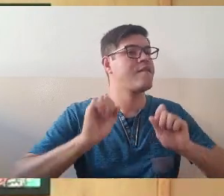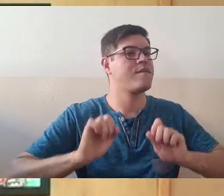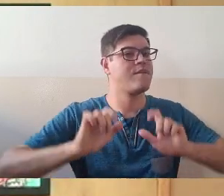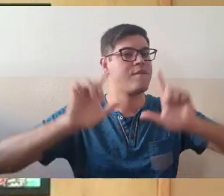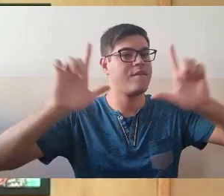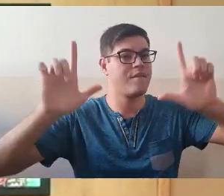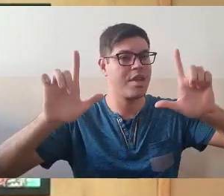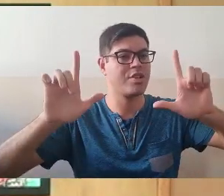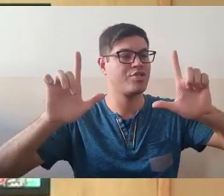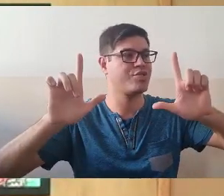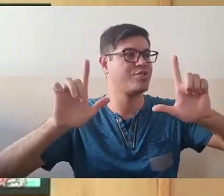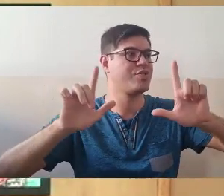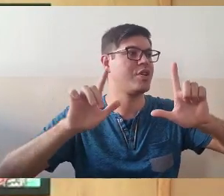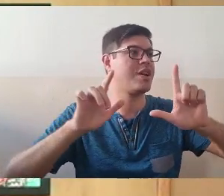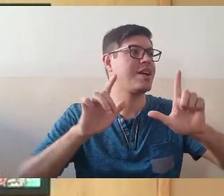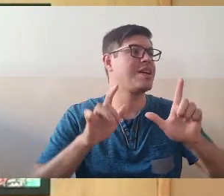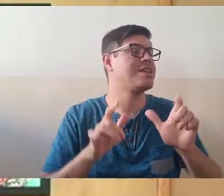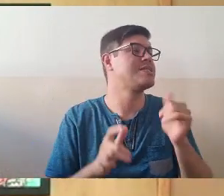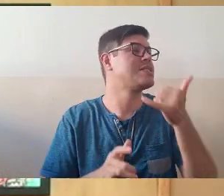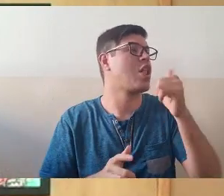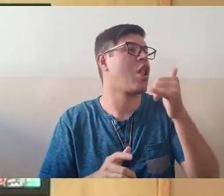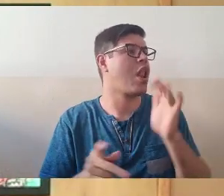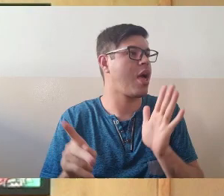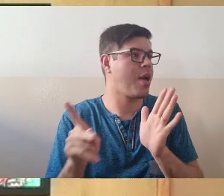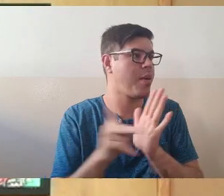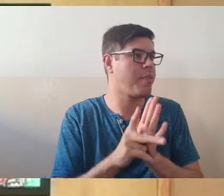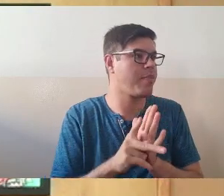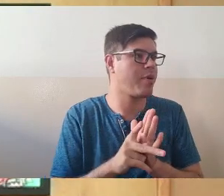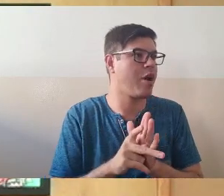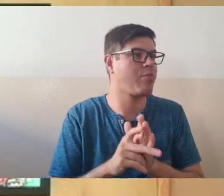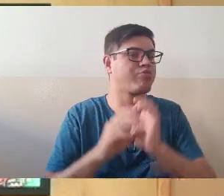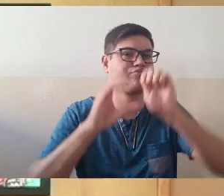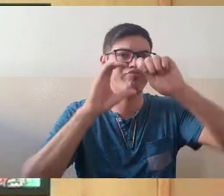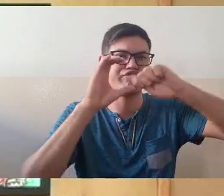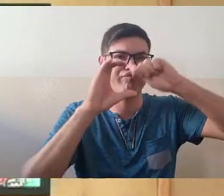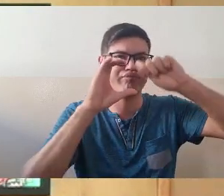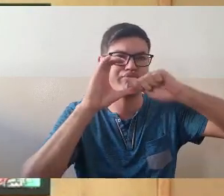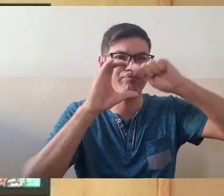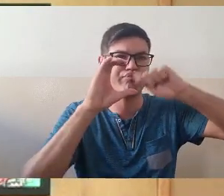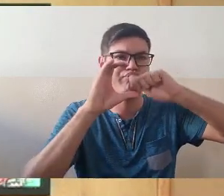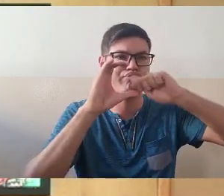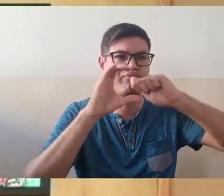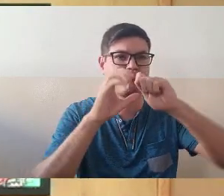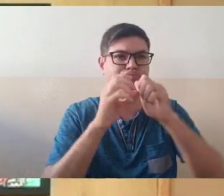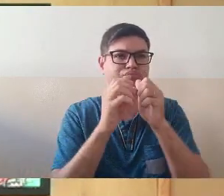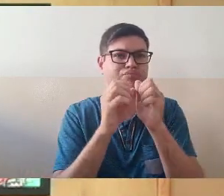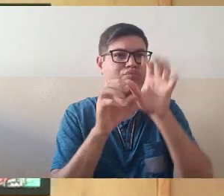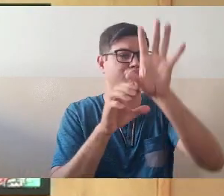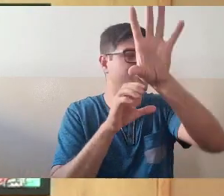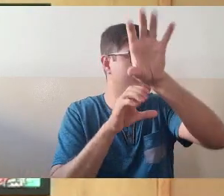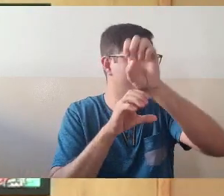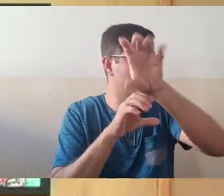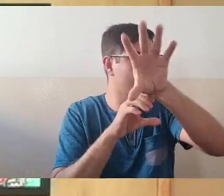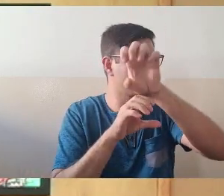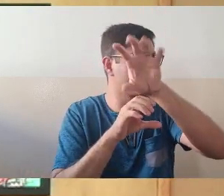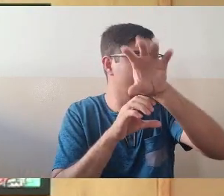celular. Lá na USAF, já tínhamos algumas aulas também de violão que foram remanejadas para a Zona Leste.